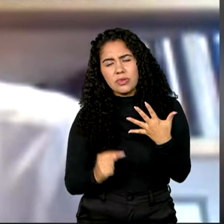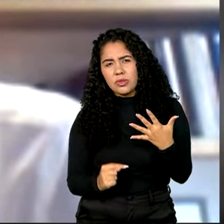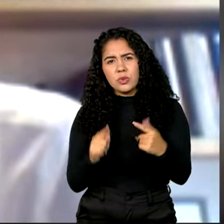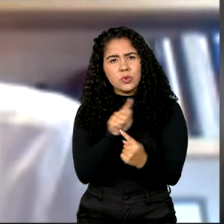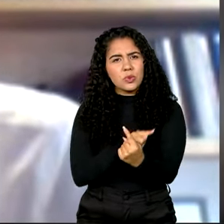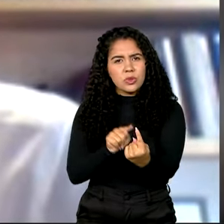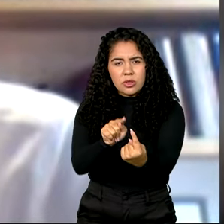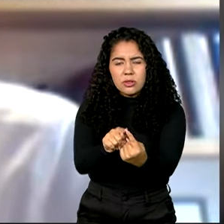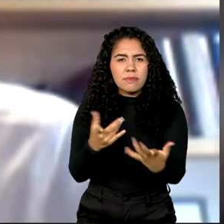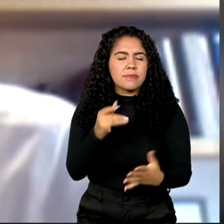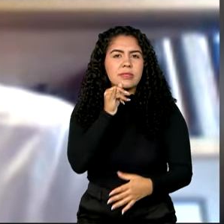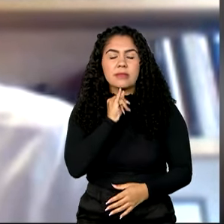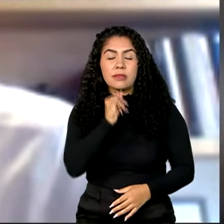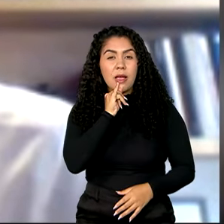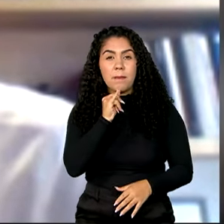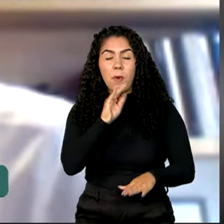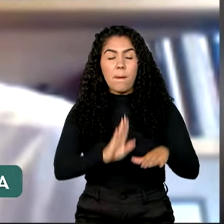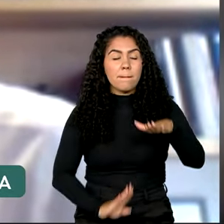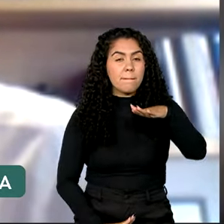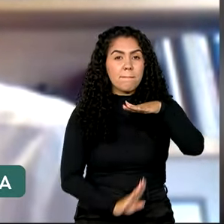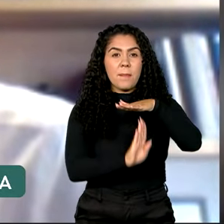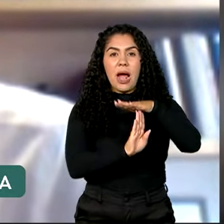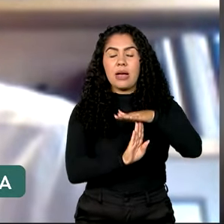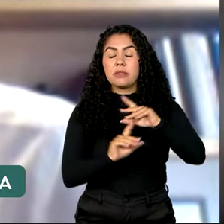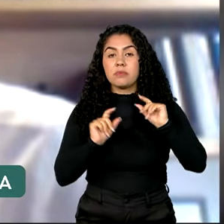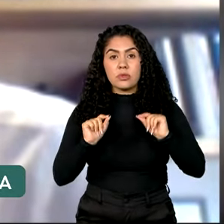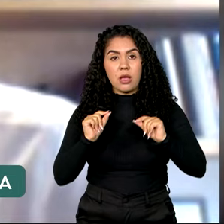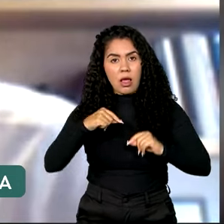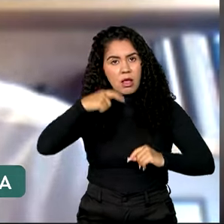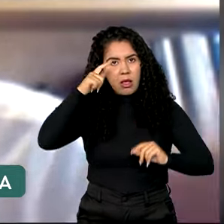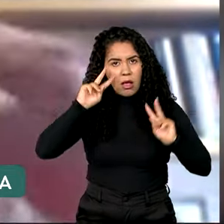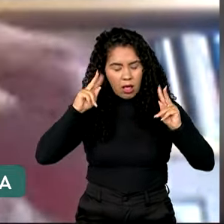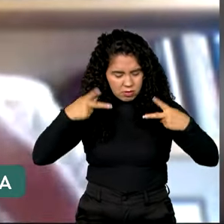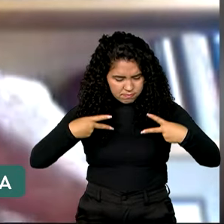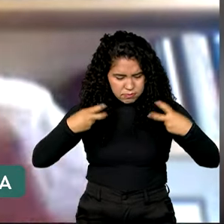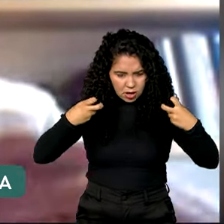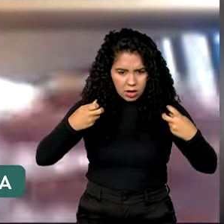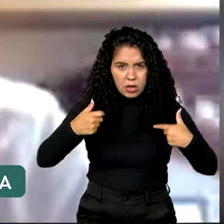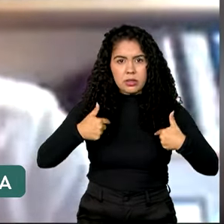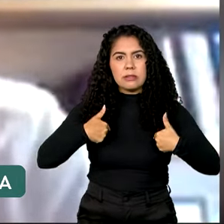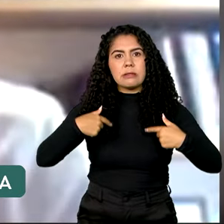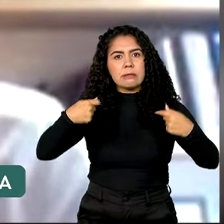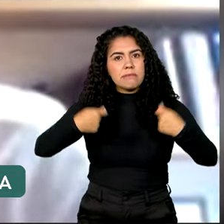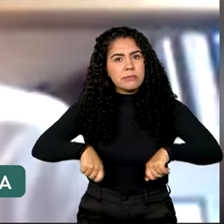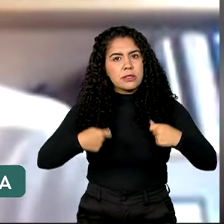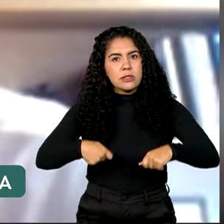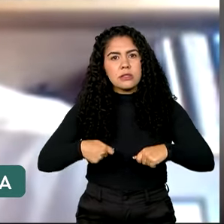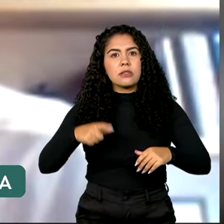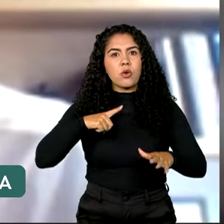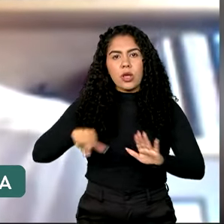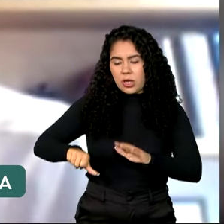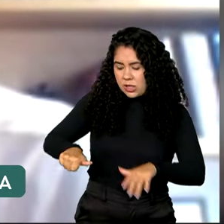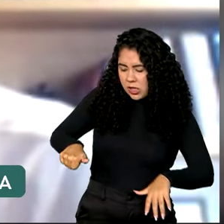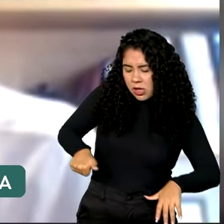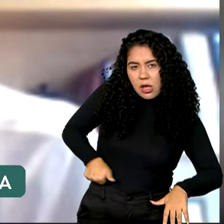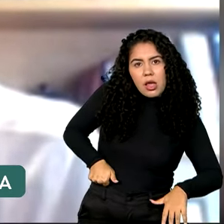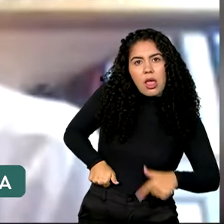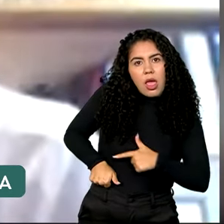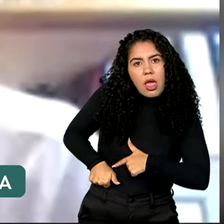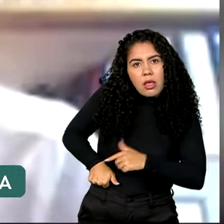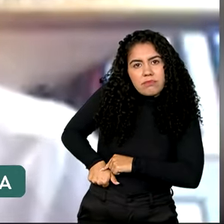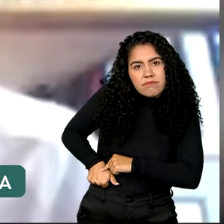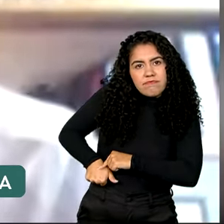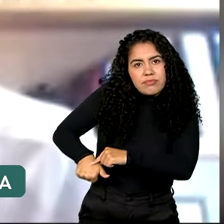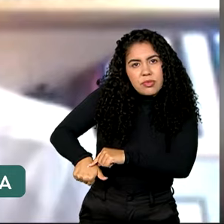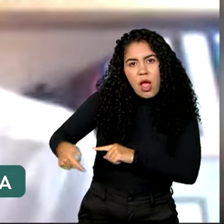por exemplo, o grau máximo, que é quando a pessoa precisa de uma substituição do rim, ou seja, fazer uma